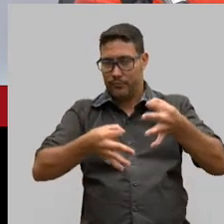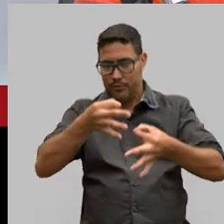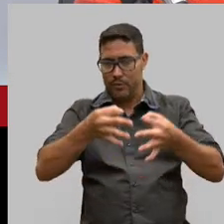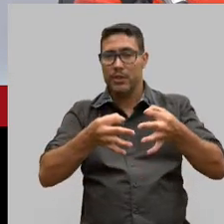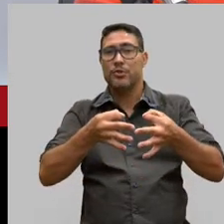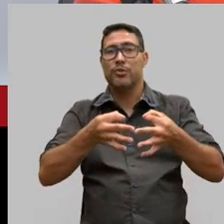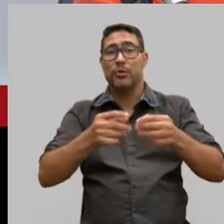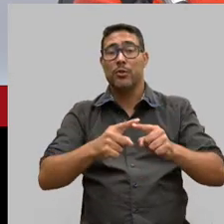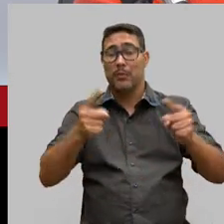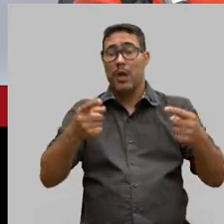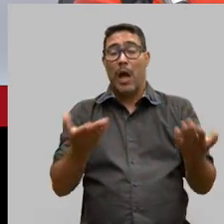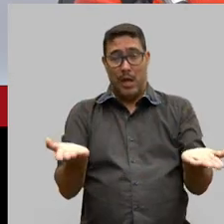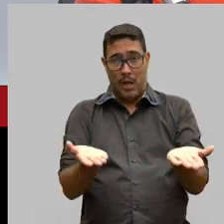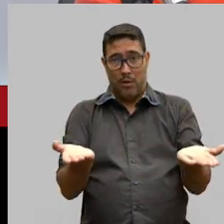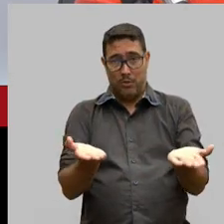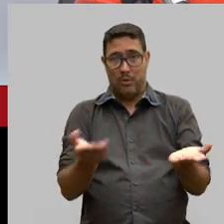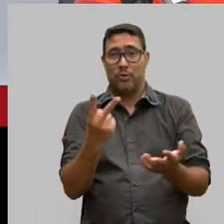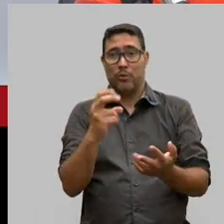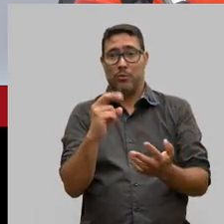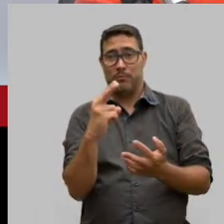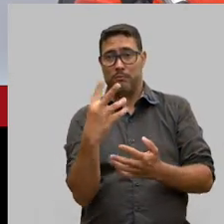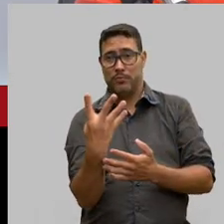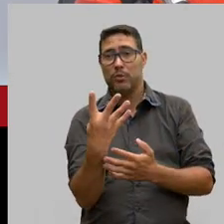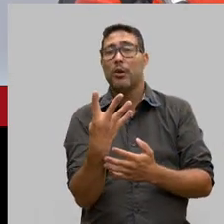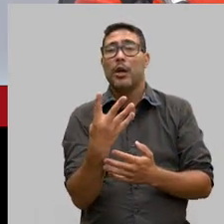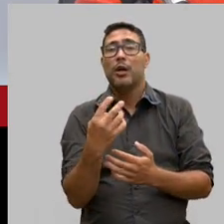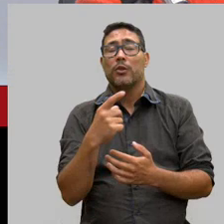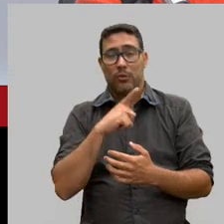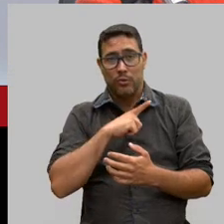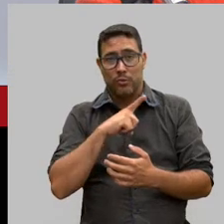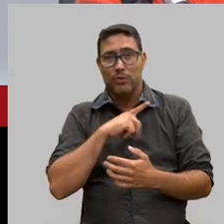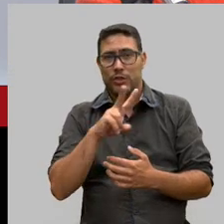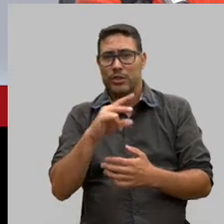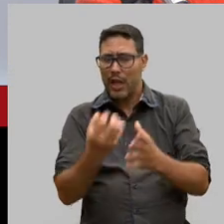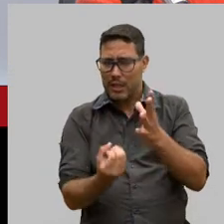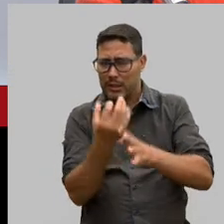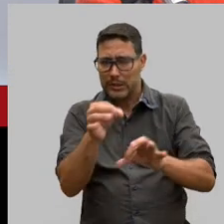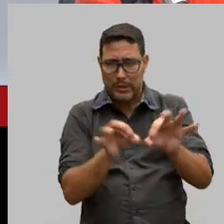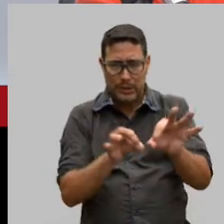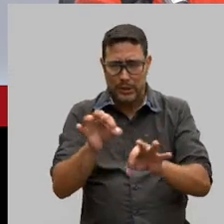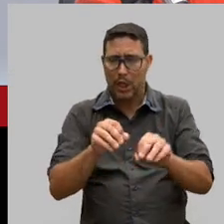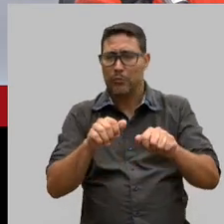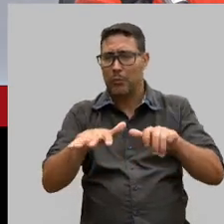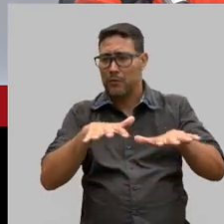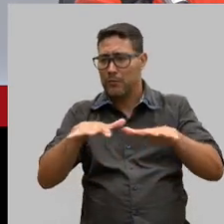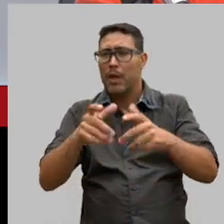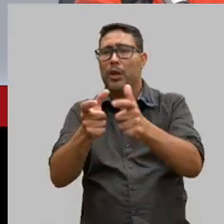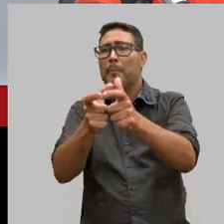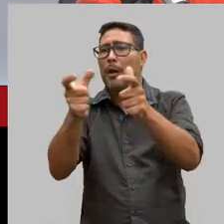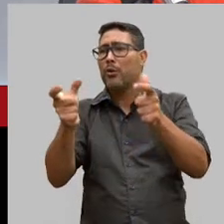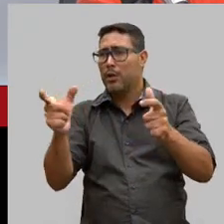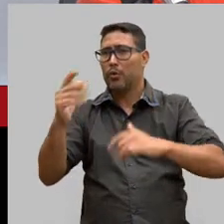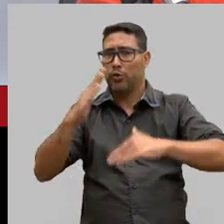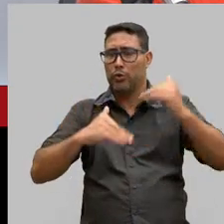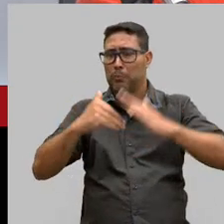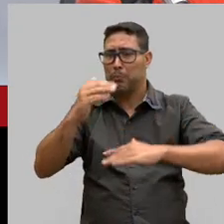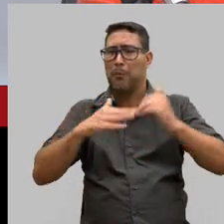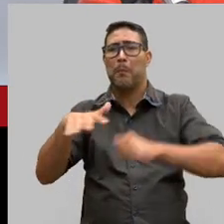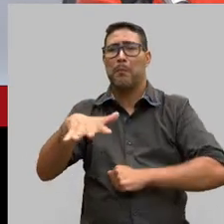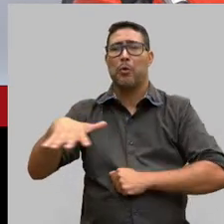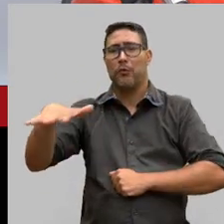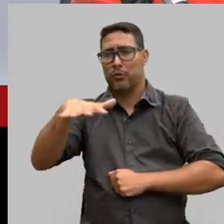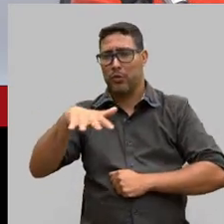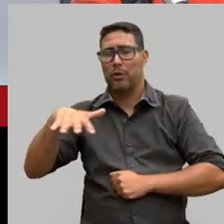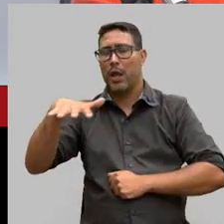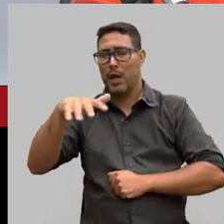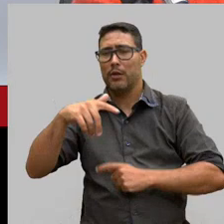esse ano né com com o movimento de da maioria dos profissionais voluntários em psicologia